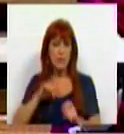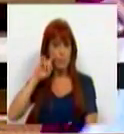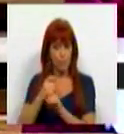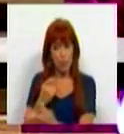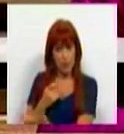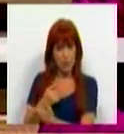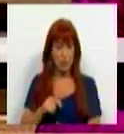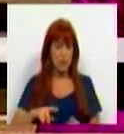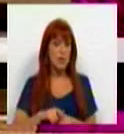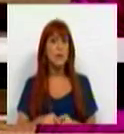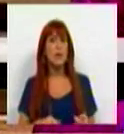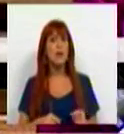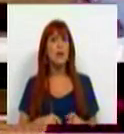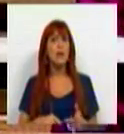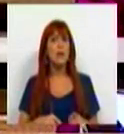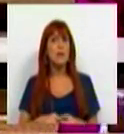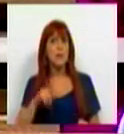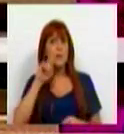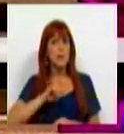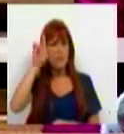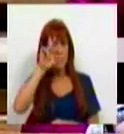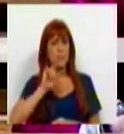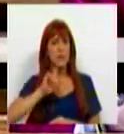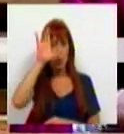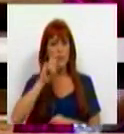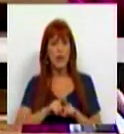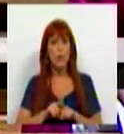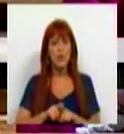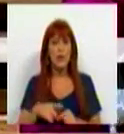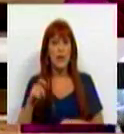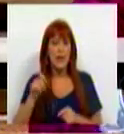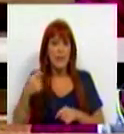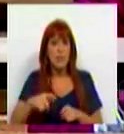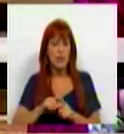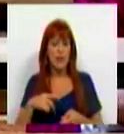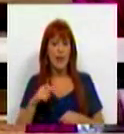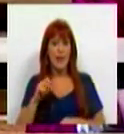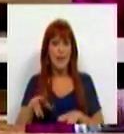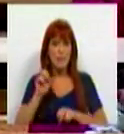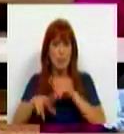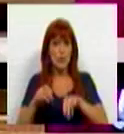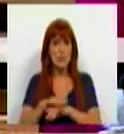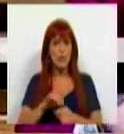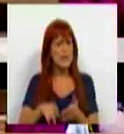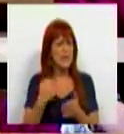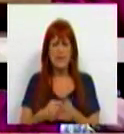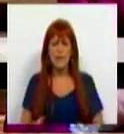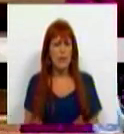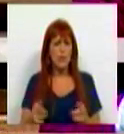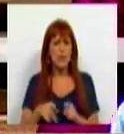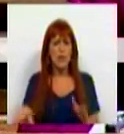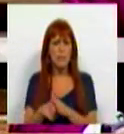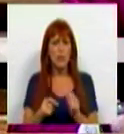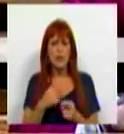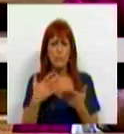requerida. É exigido parecer da Ministra da Presidência e da Modernização Administrativa, aqui presente, sempre que do impulso legislativo resulta em